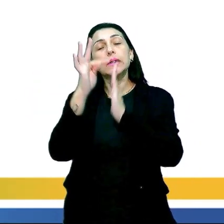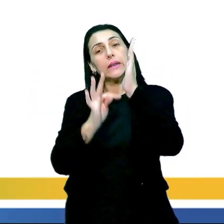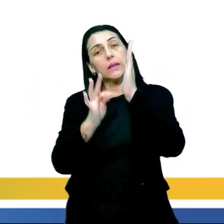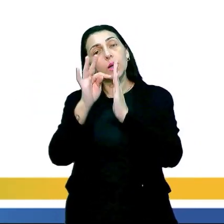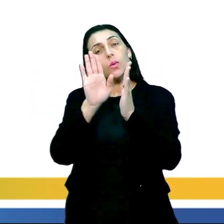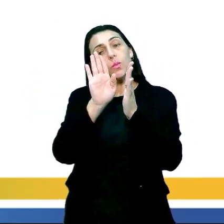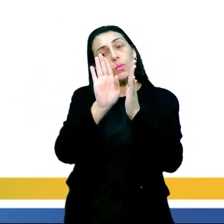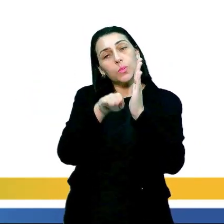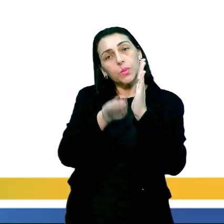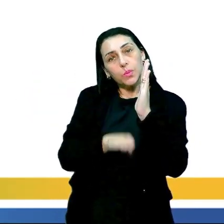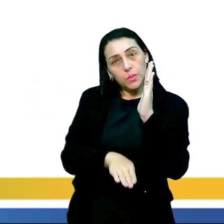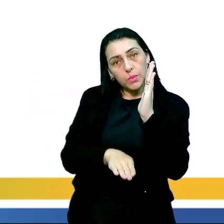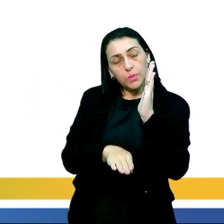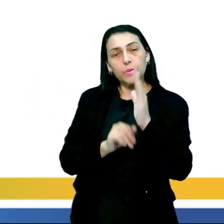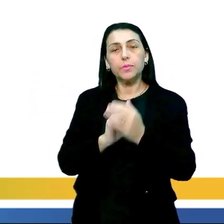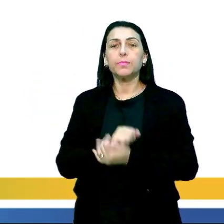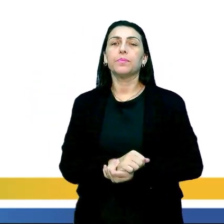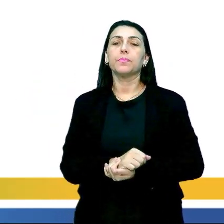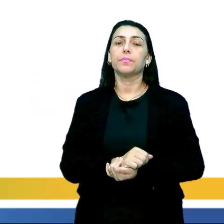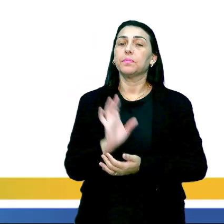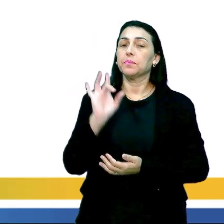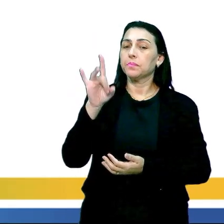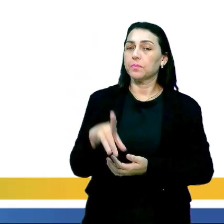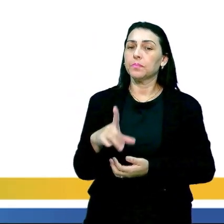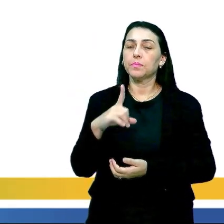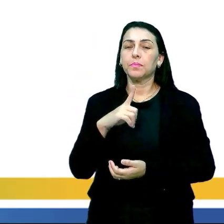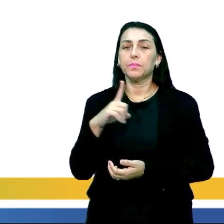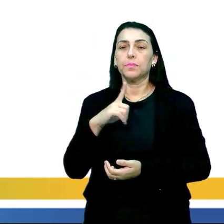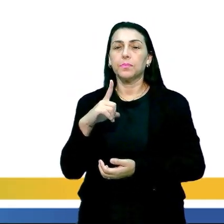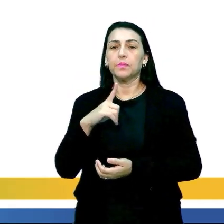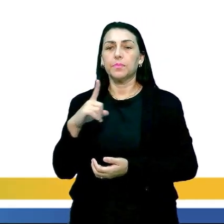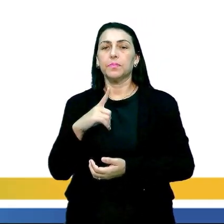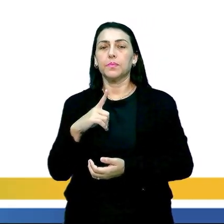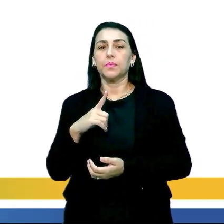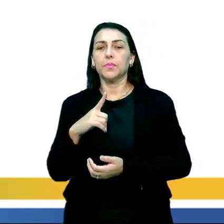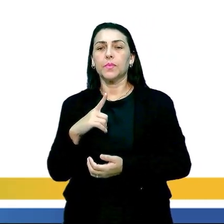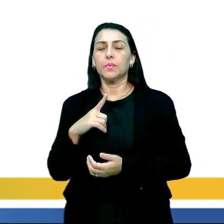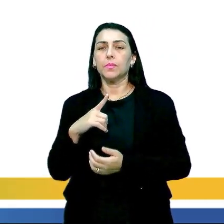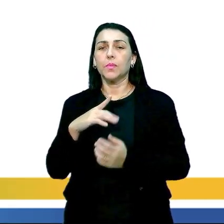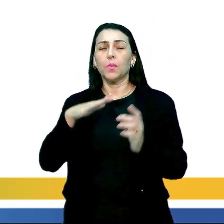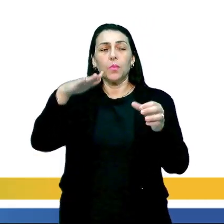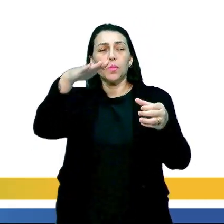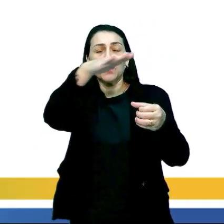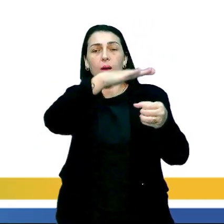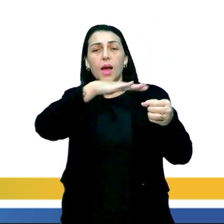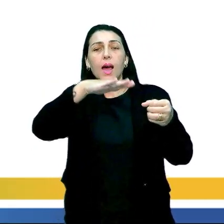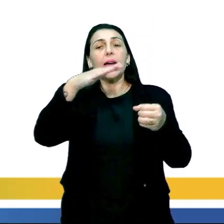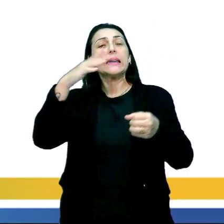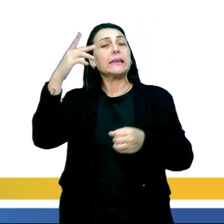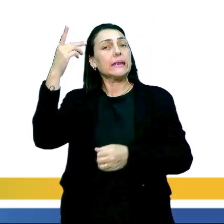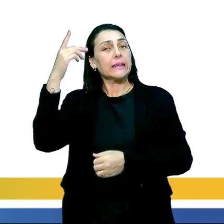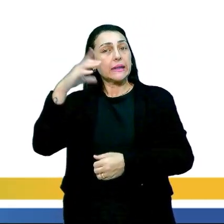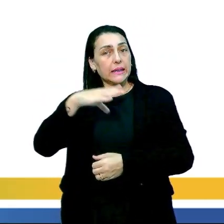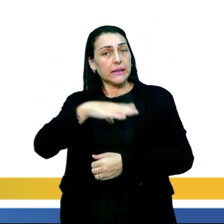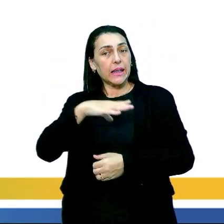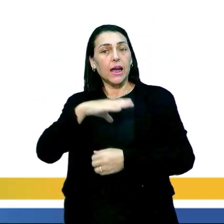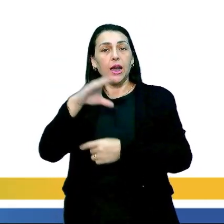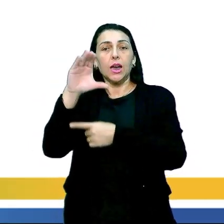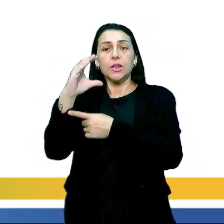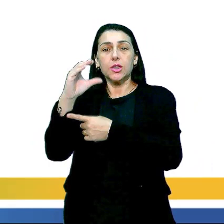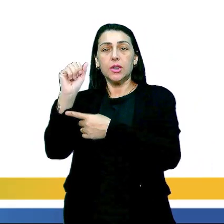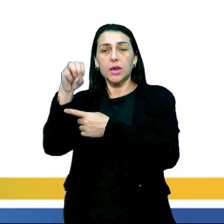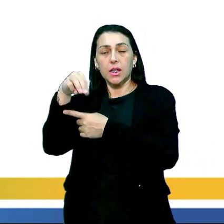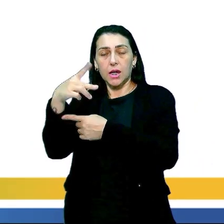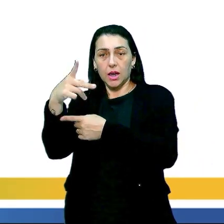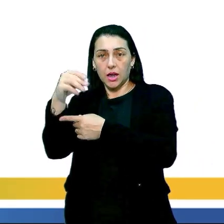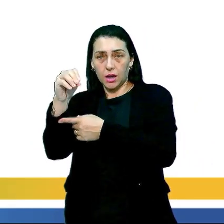temperatura diminui. E por último, a gente tem lá no topo a cidade de Campos do Jordão, conhecida por